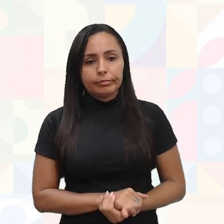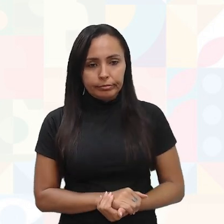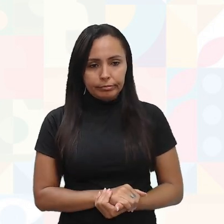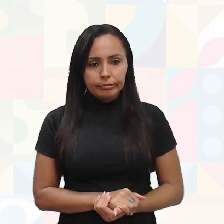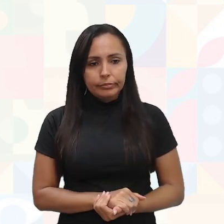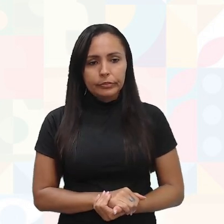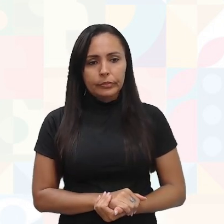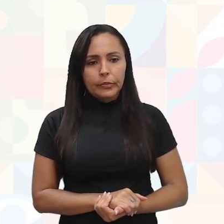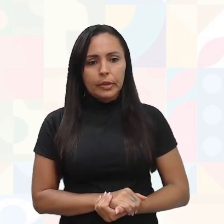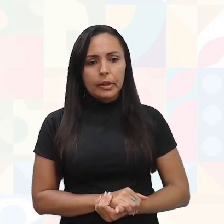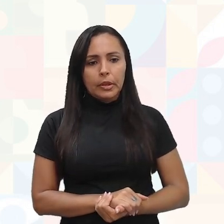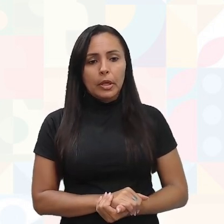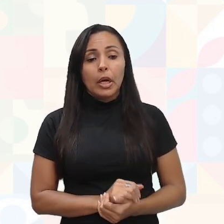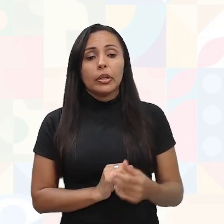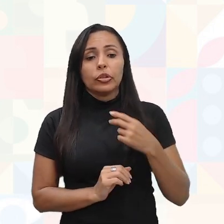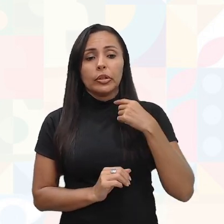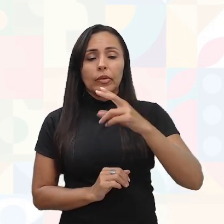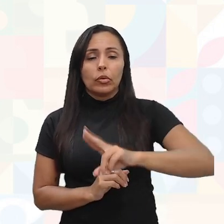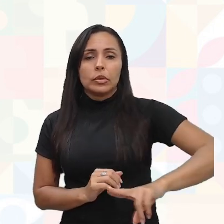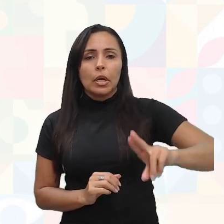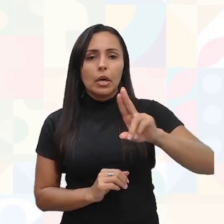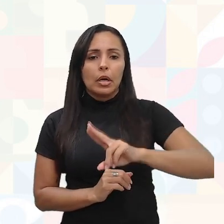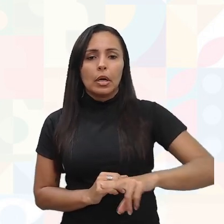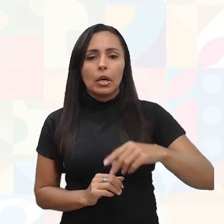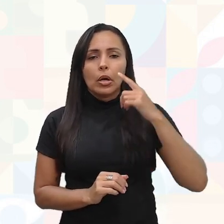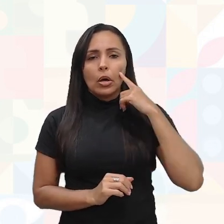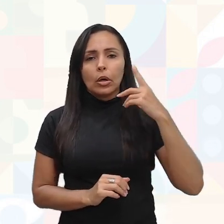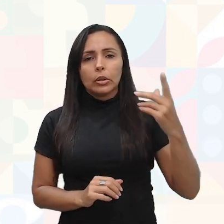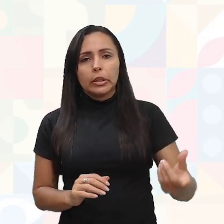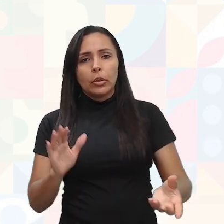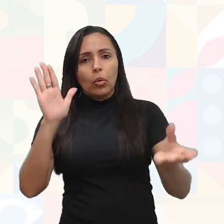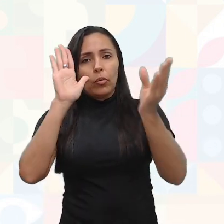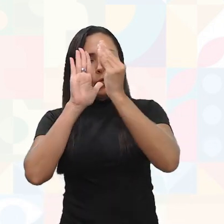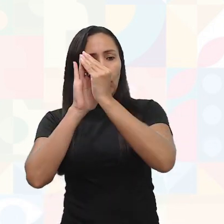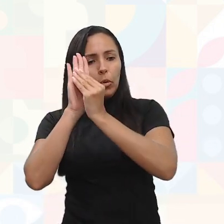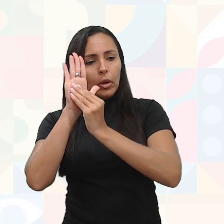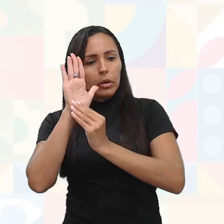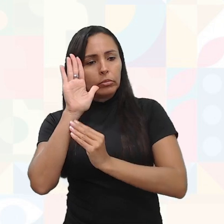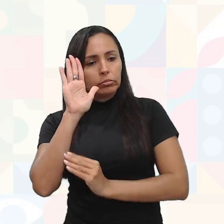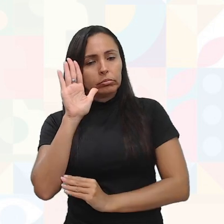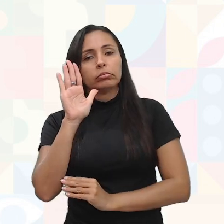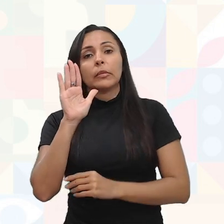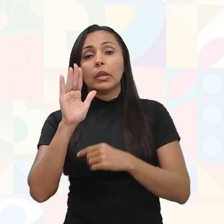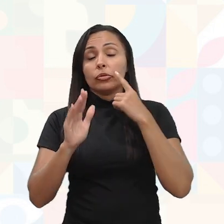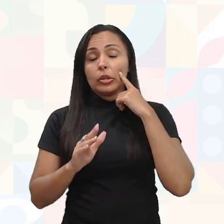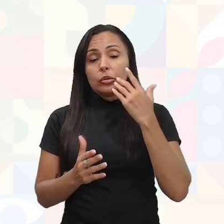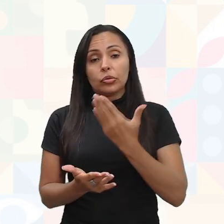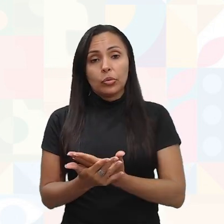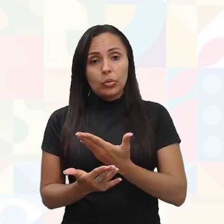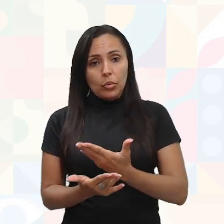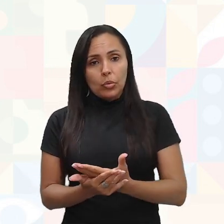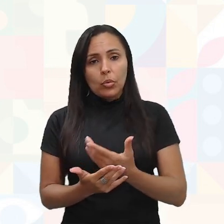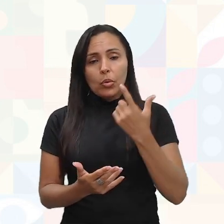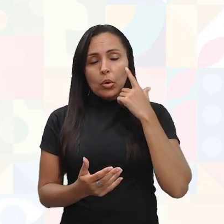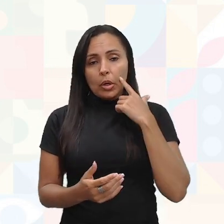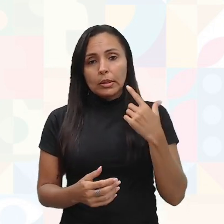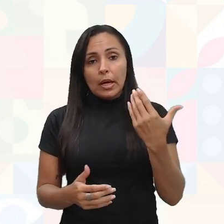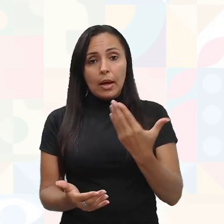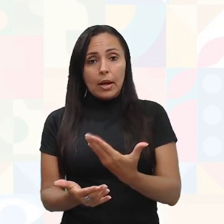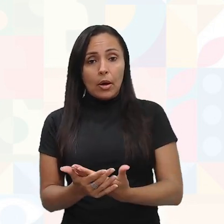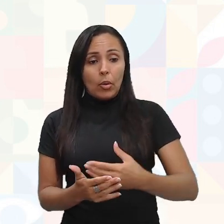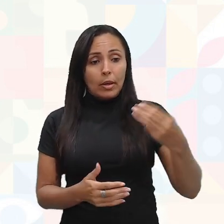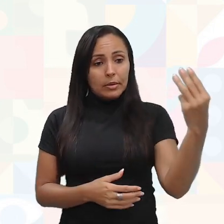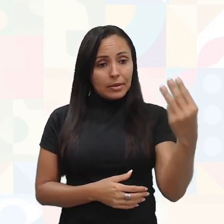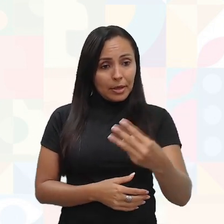de contato, a gente vai utilizar exclusivamente o formulário, tá? A gente estudou na competência